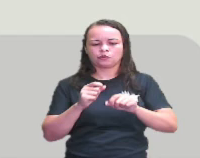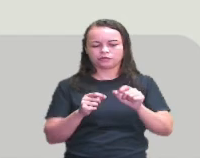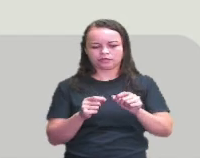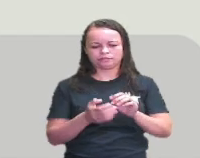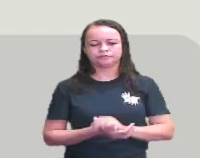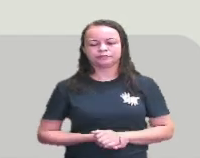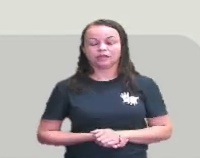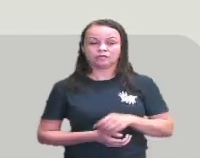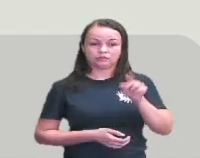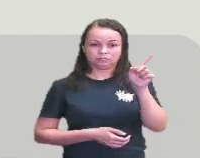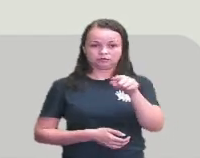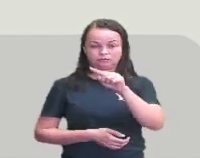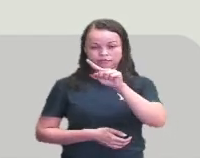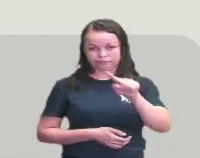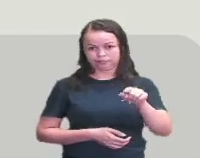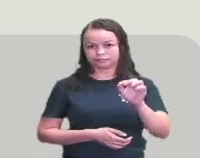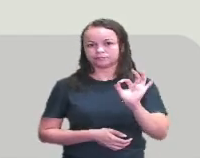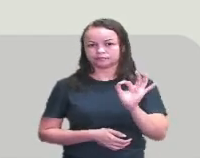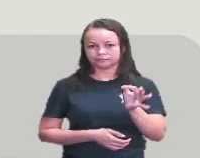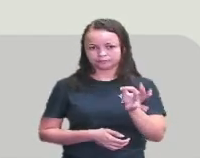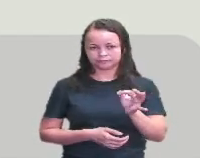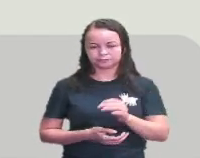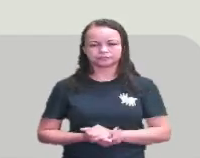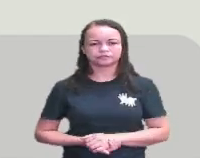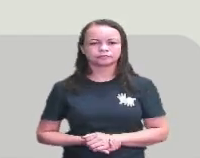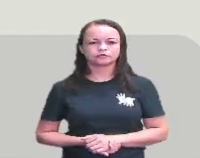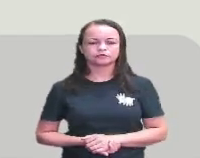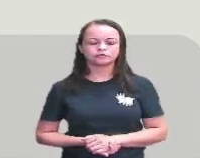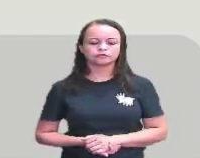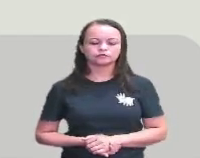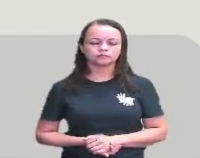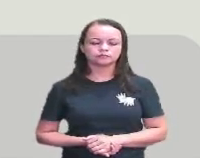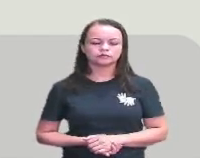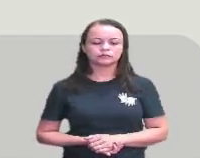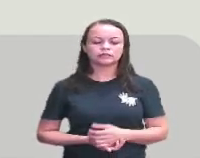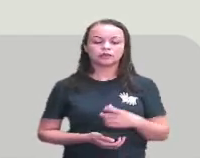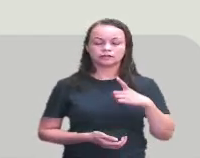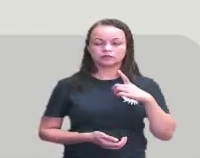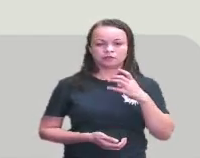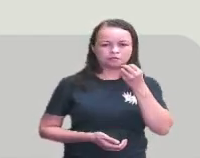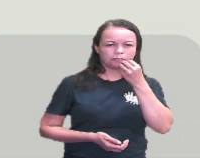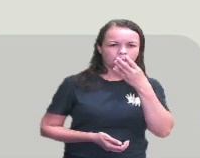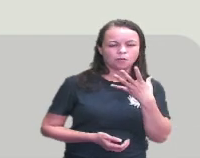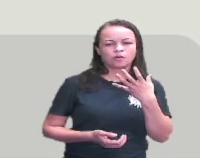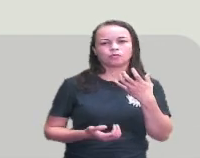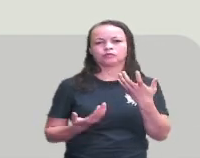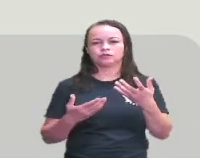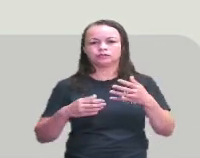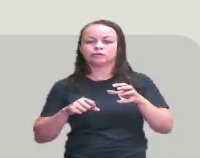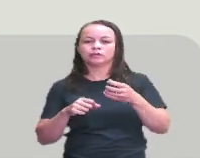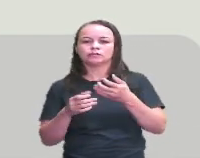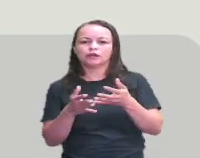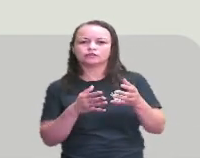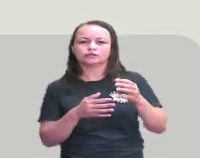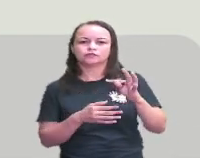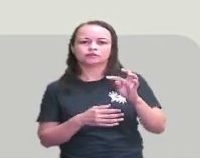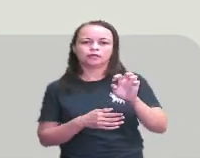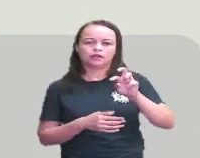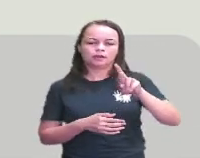vão marcar um X na opção correta. Boa condutibilidade térmica,